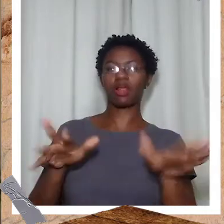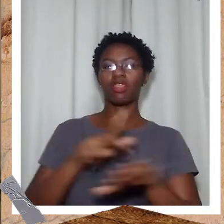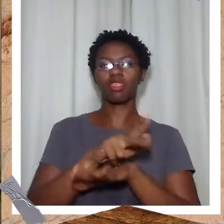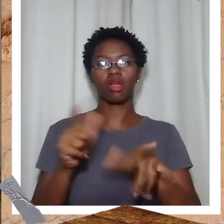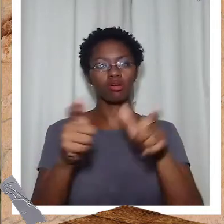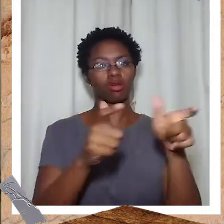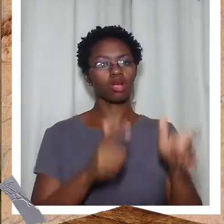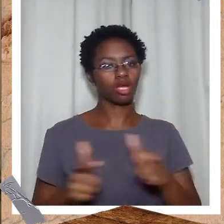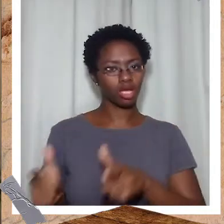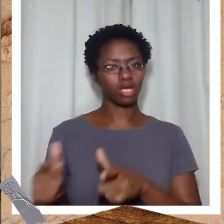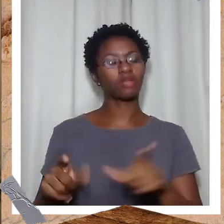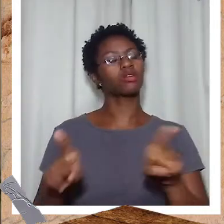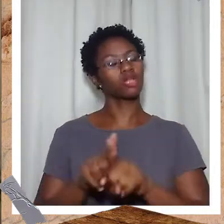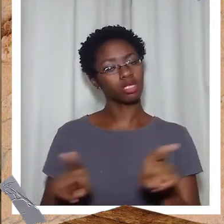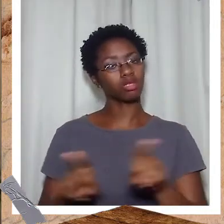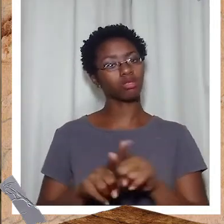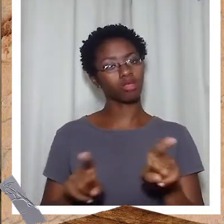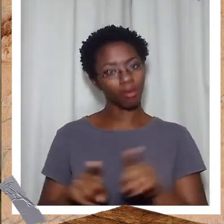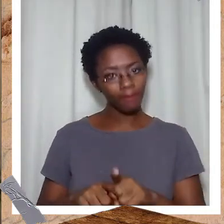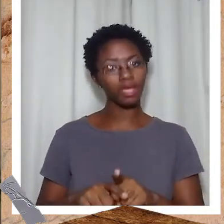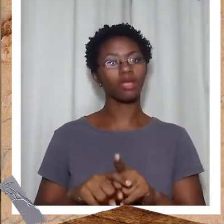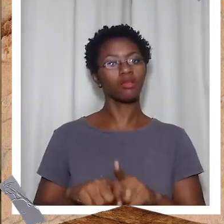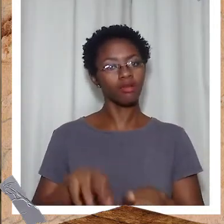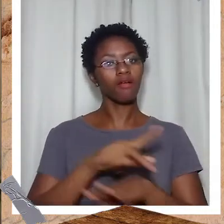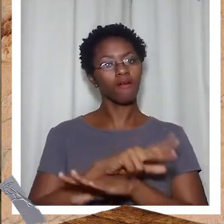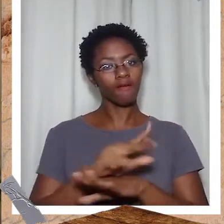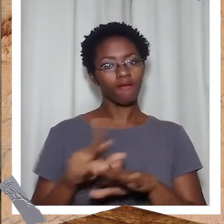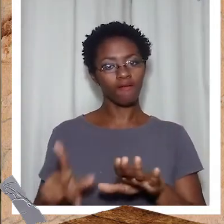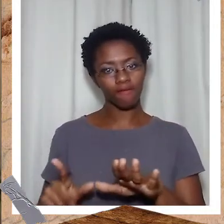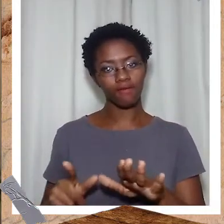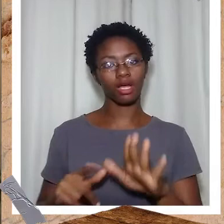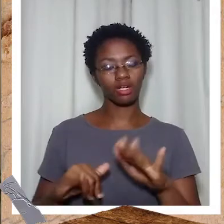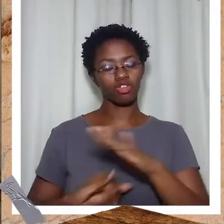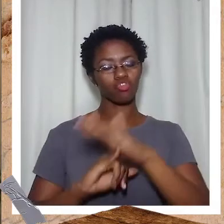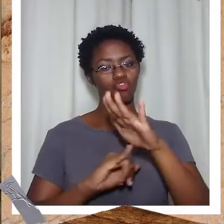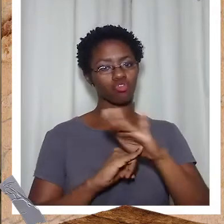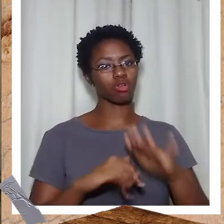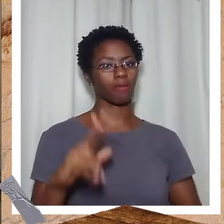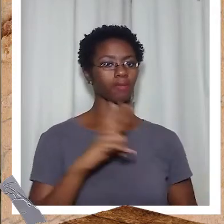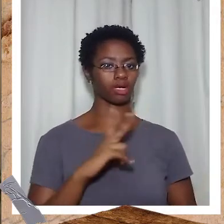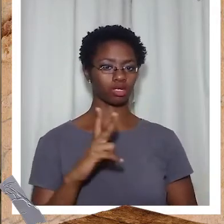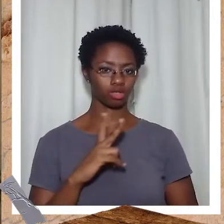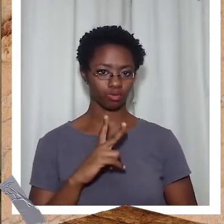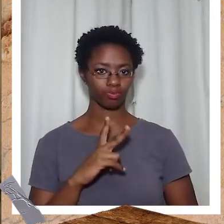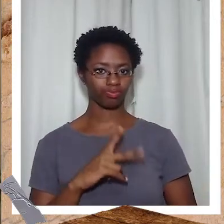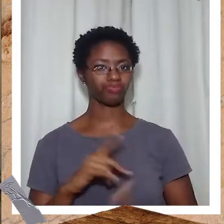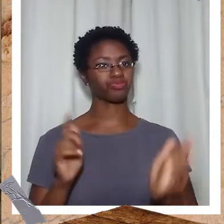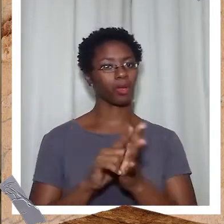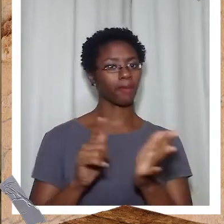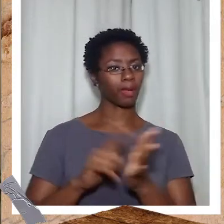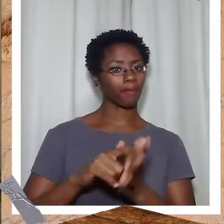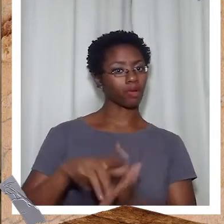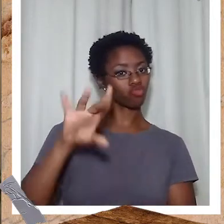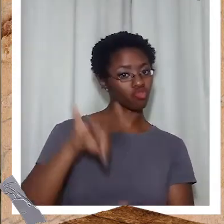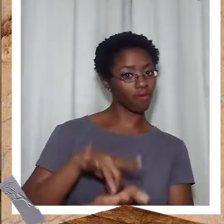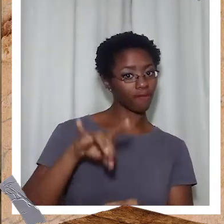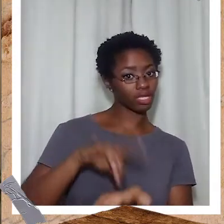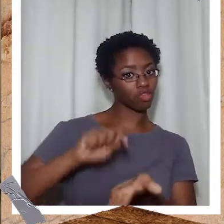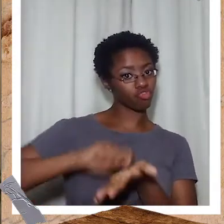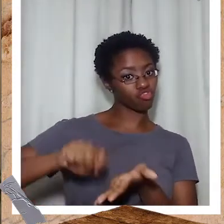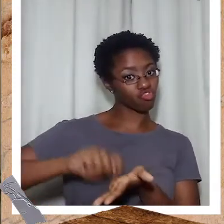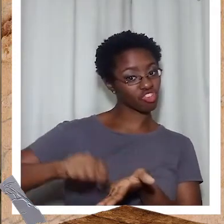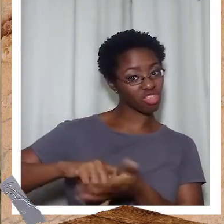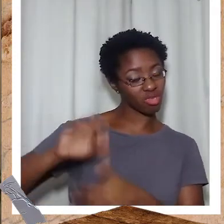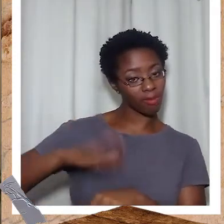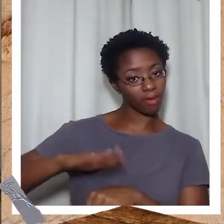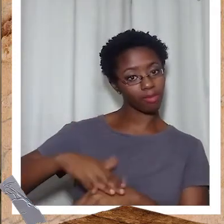dela também está espalhado em uma série de coleções que são particulares. Tanto os manuscritos do Quarto de Despejo, quanto